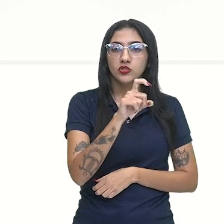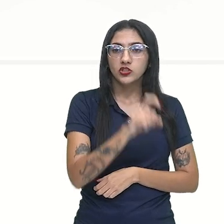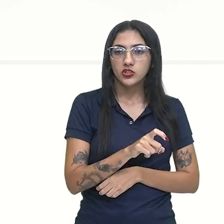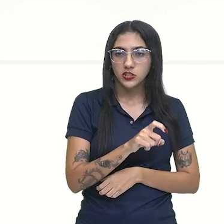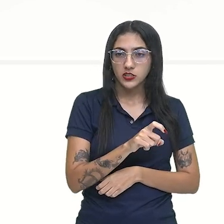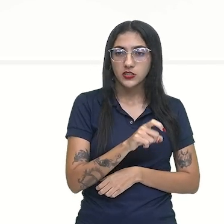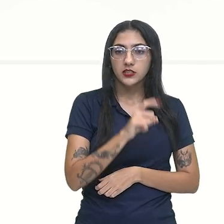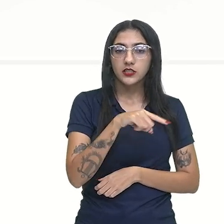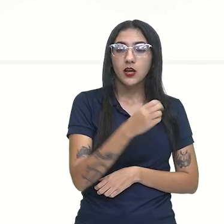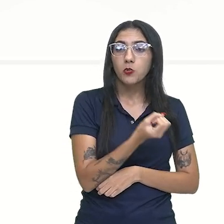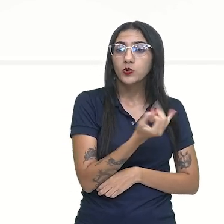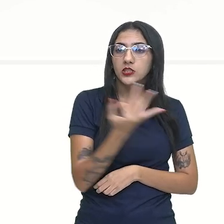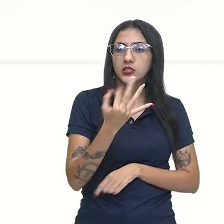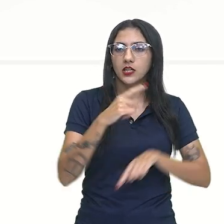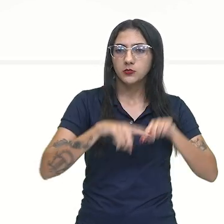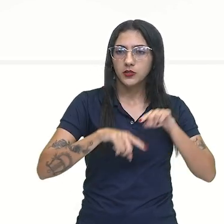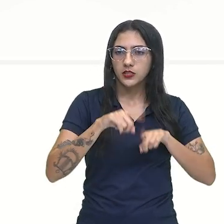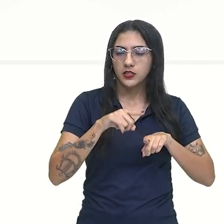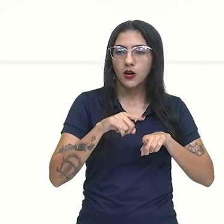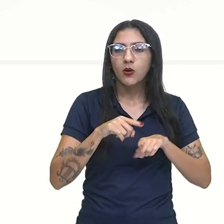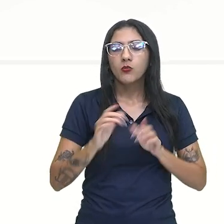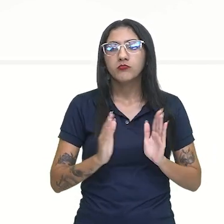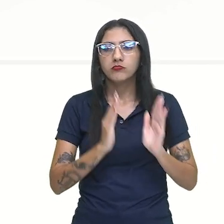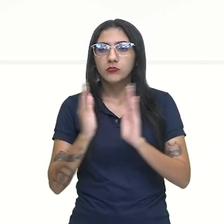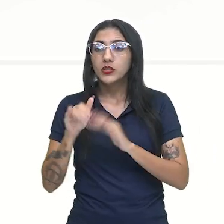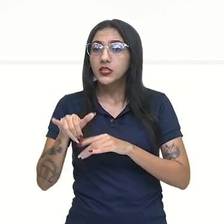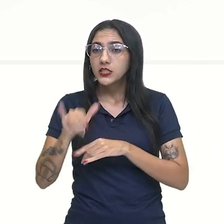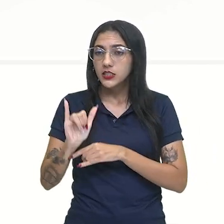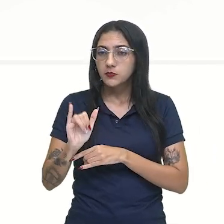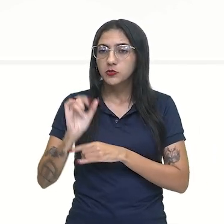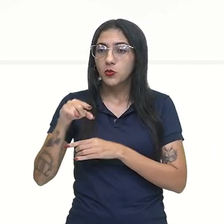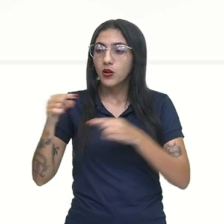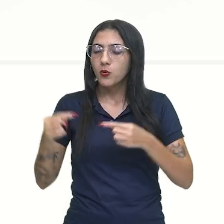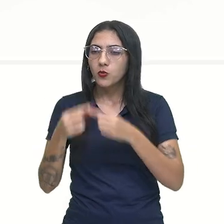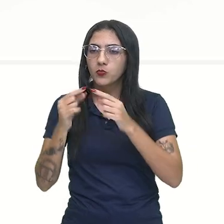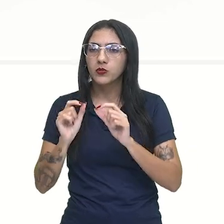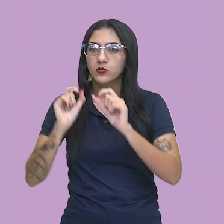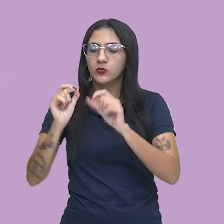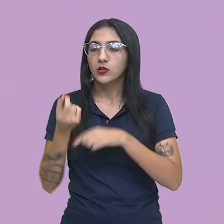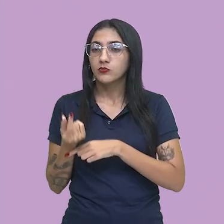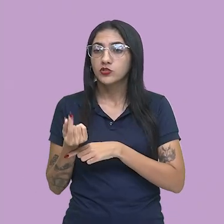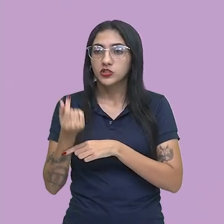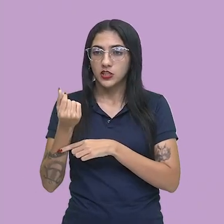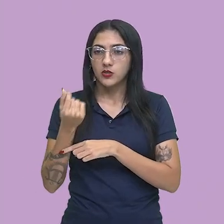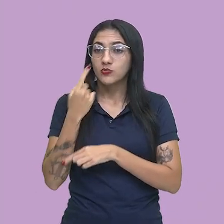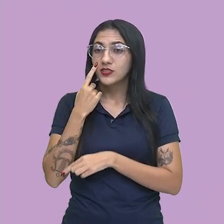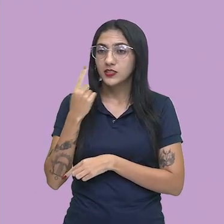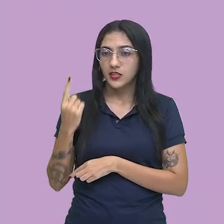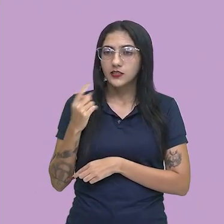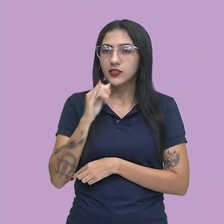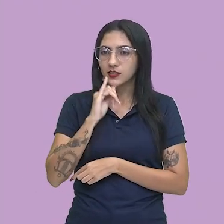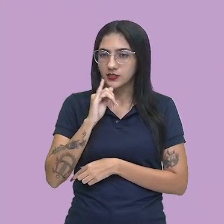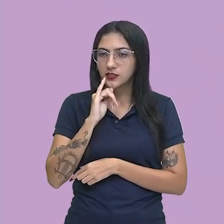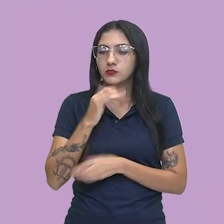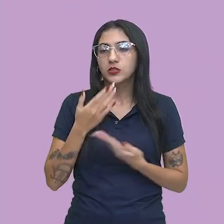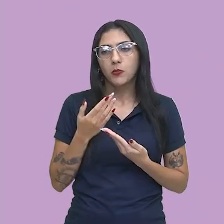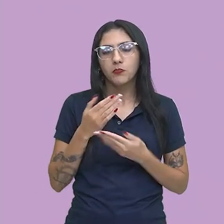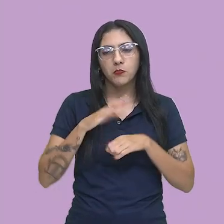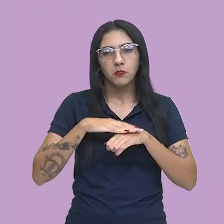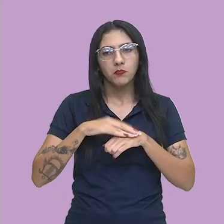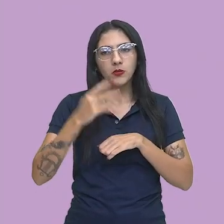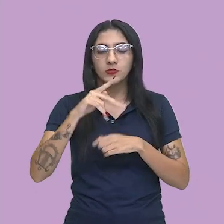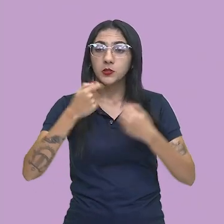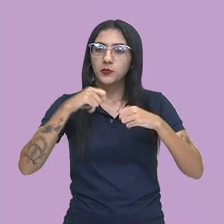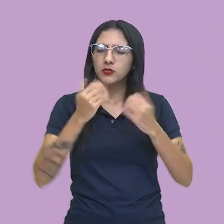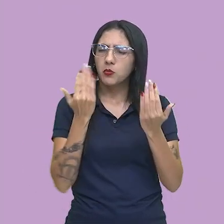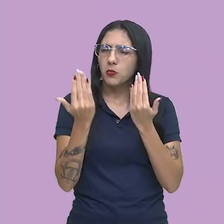pedido o y do vértice, tá bom? Cabe a você, então, conseguir identificar